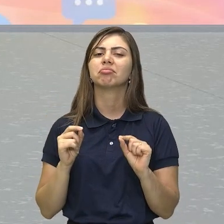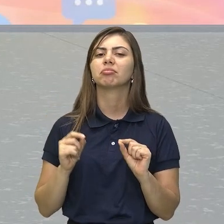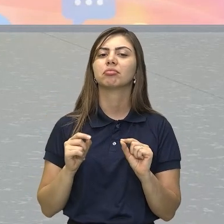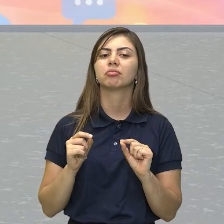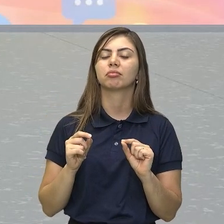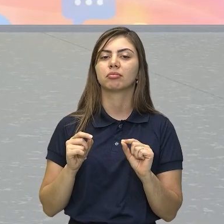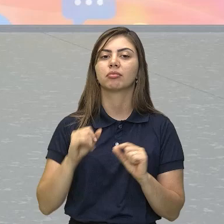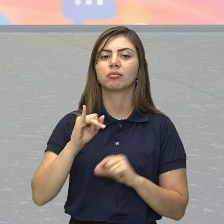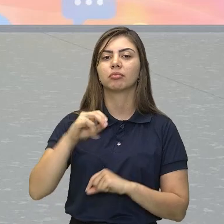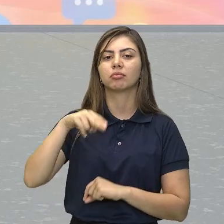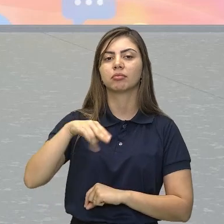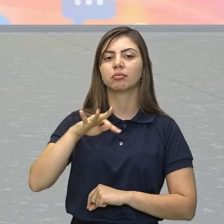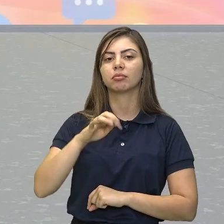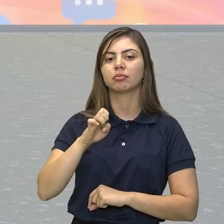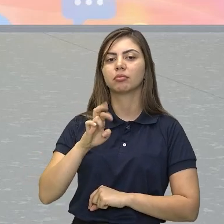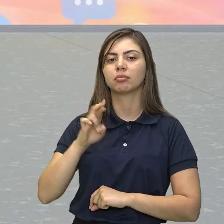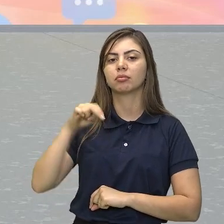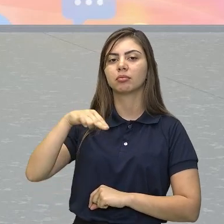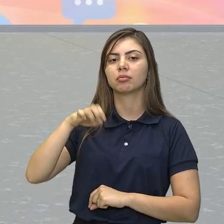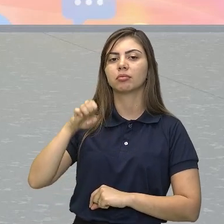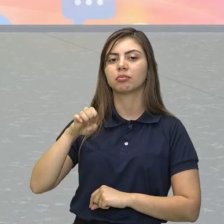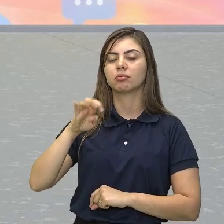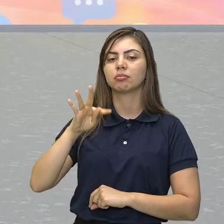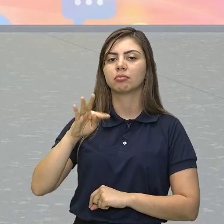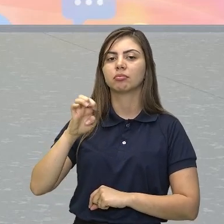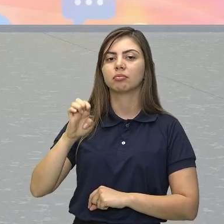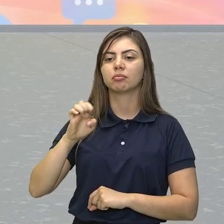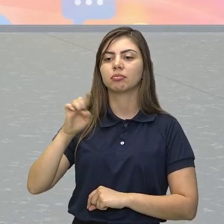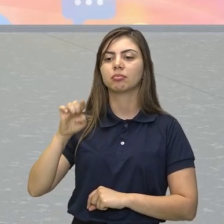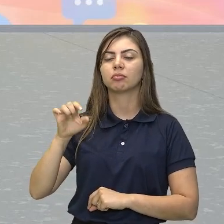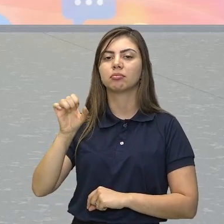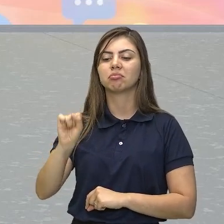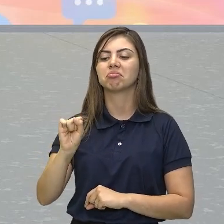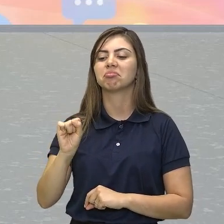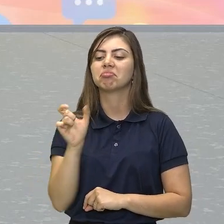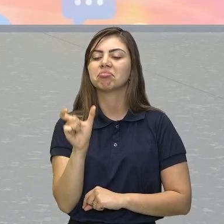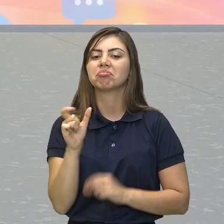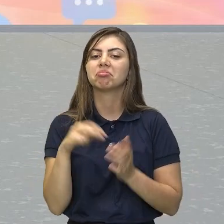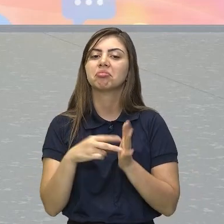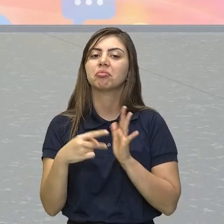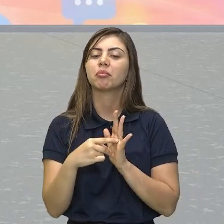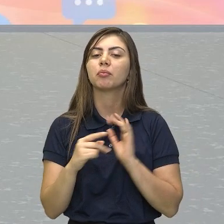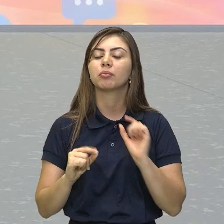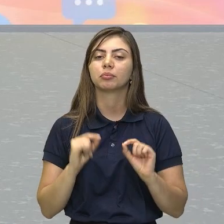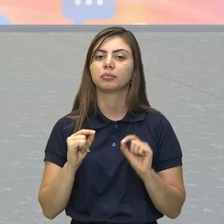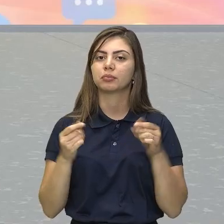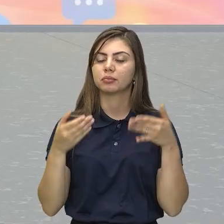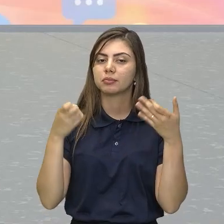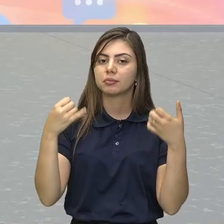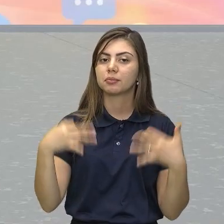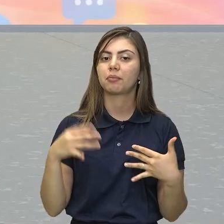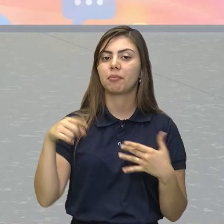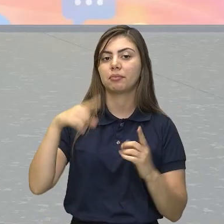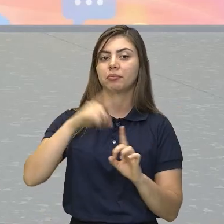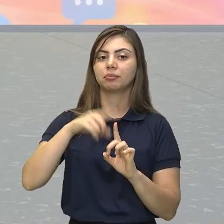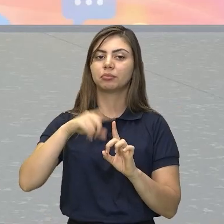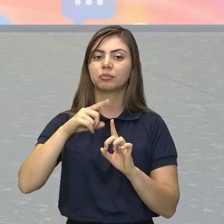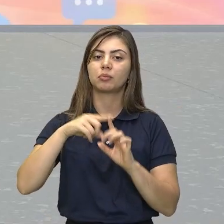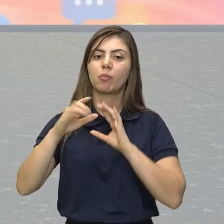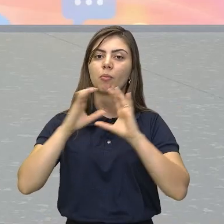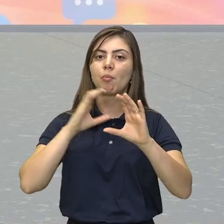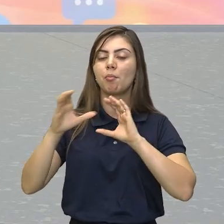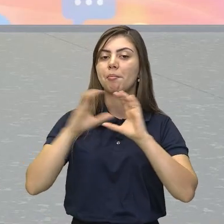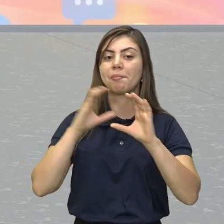É o estilo de comunicação rápida, né? E às vezes instantâneo, né? Você fala com pessoas que